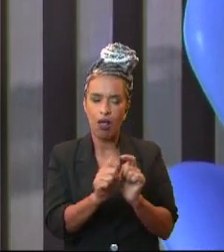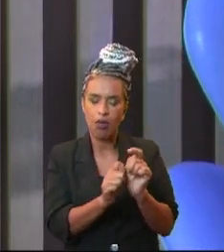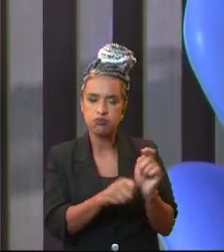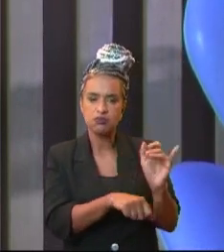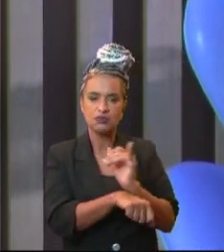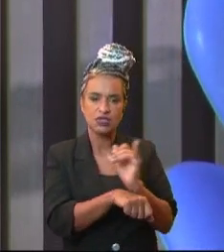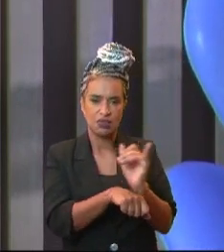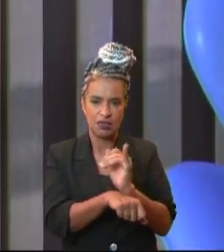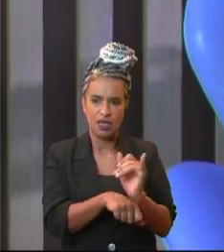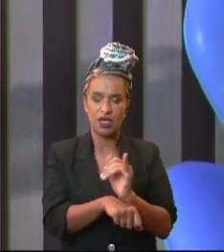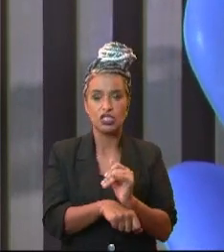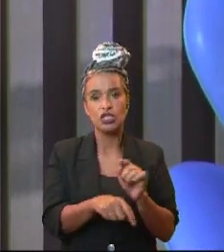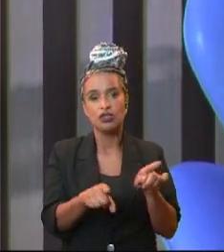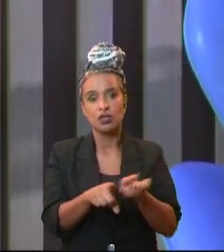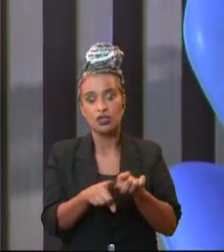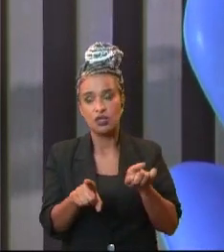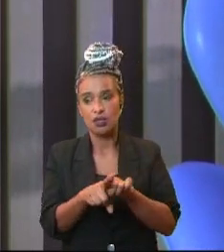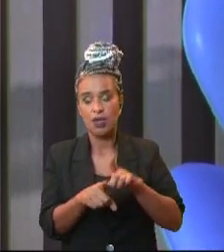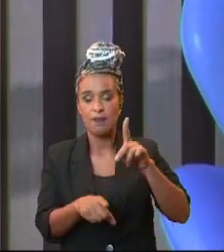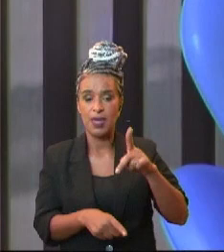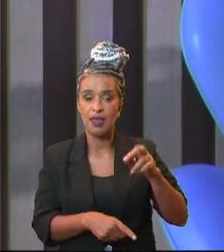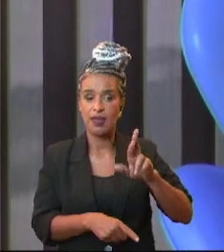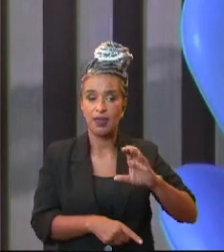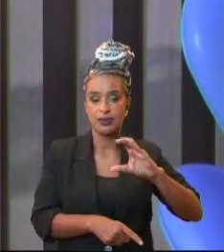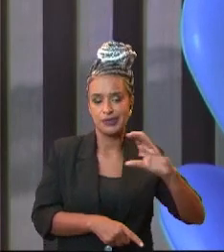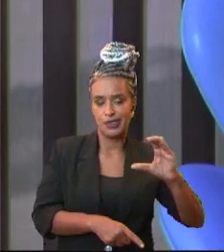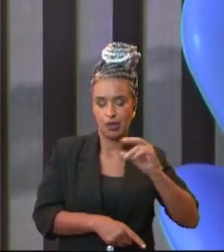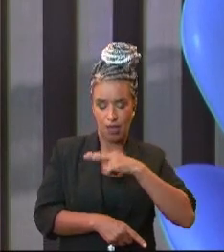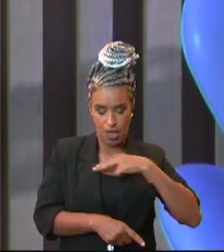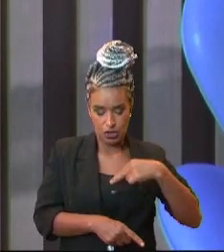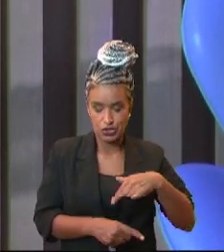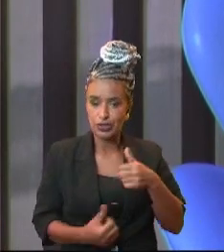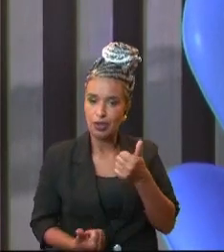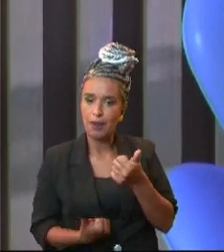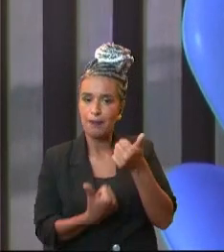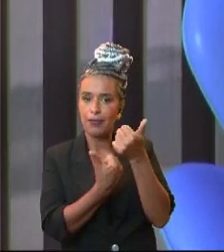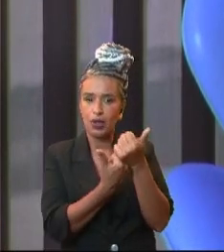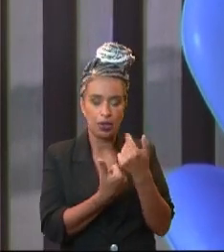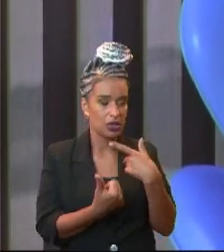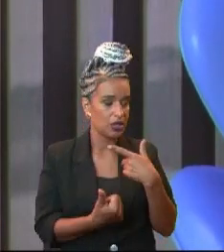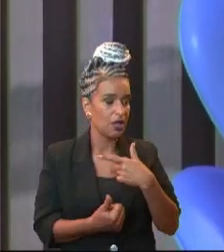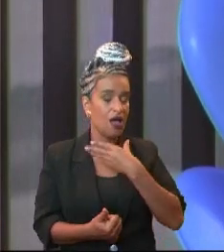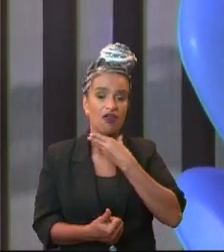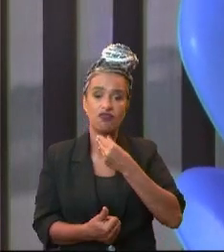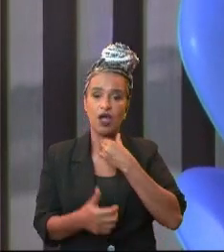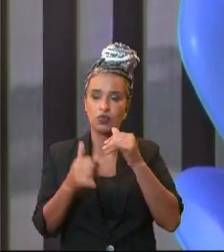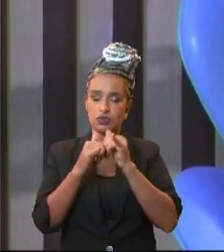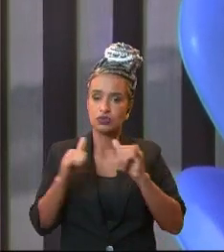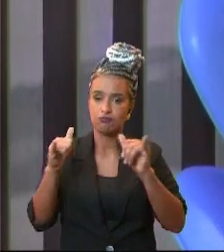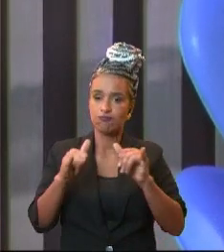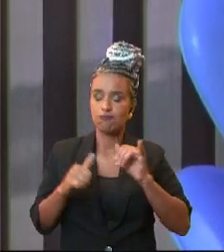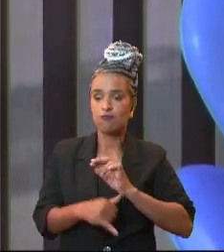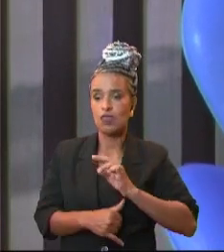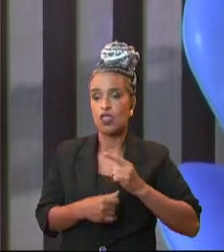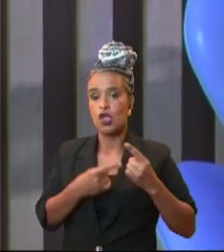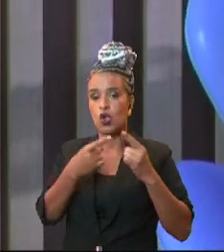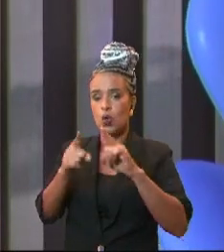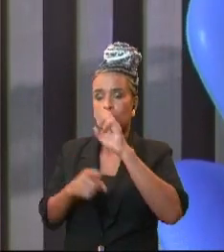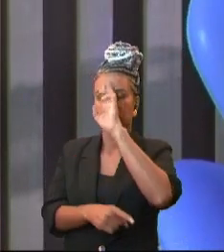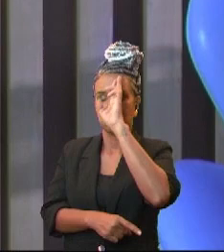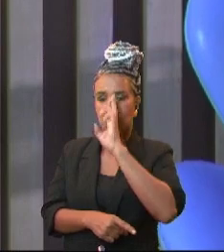os PRCs que a China apoia em termos de amplificação da narrativa falsa da Rússia com